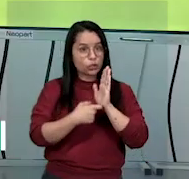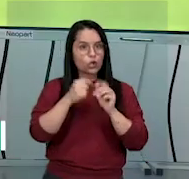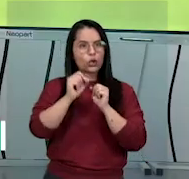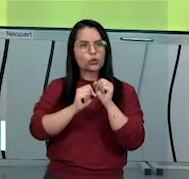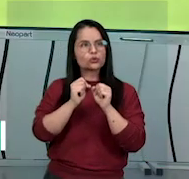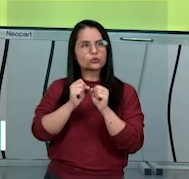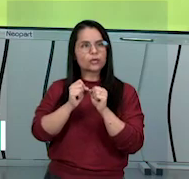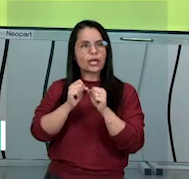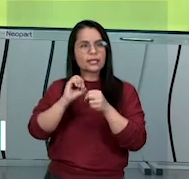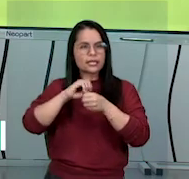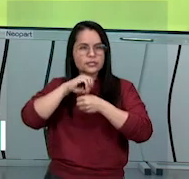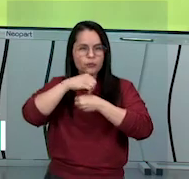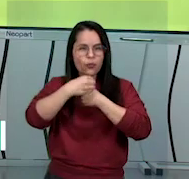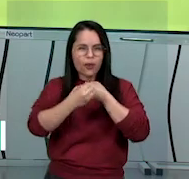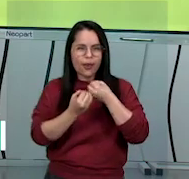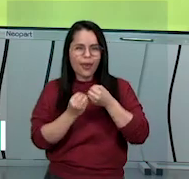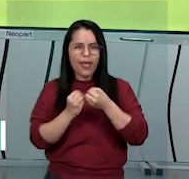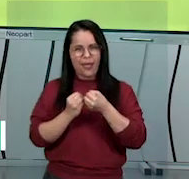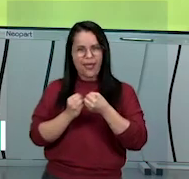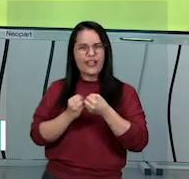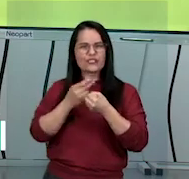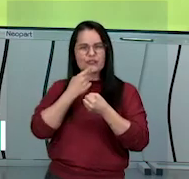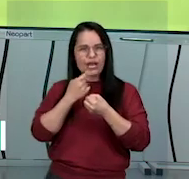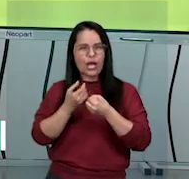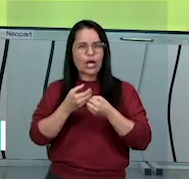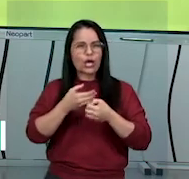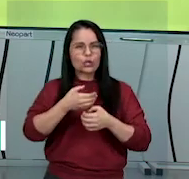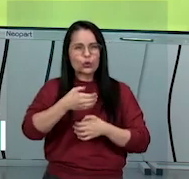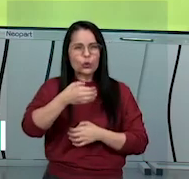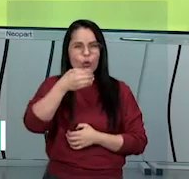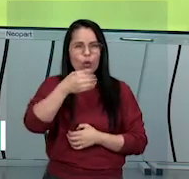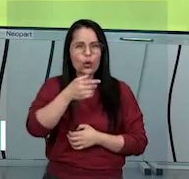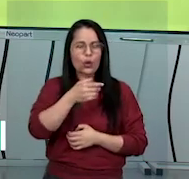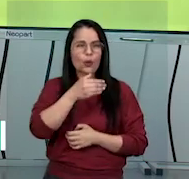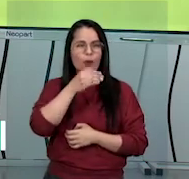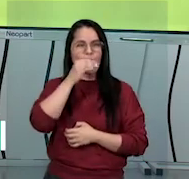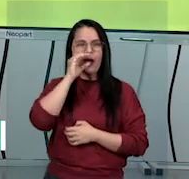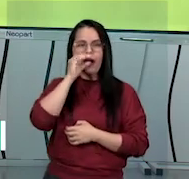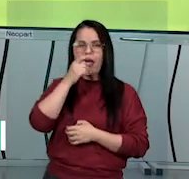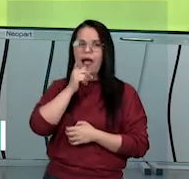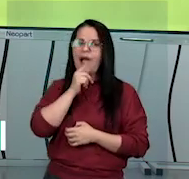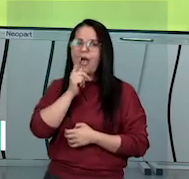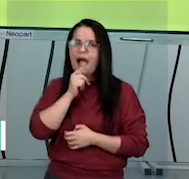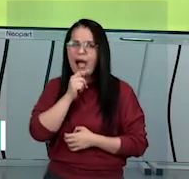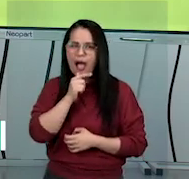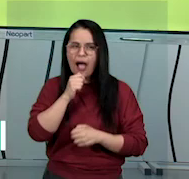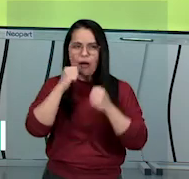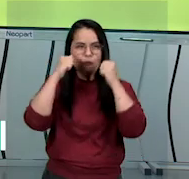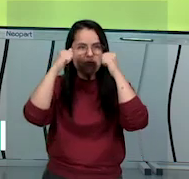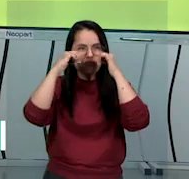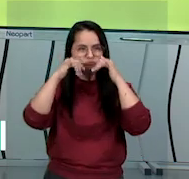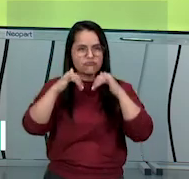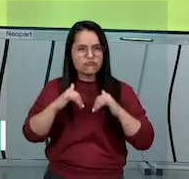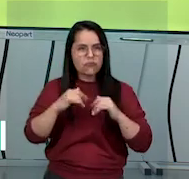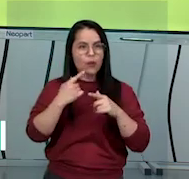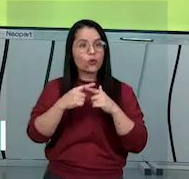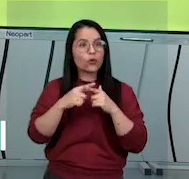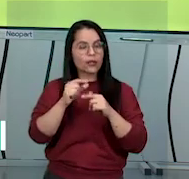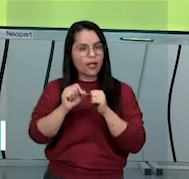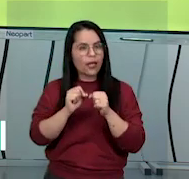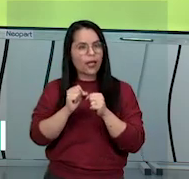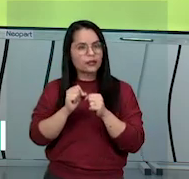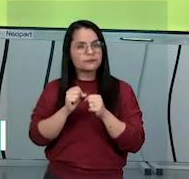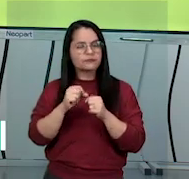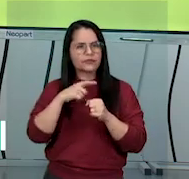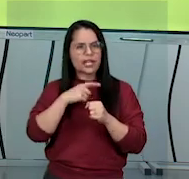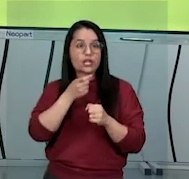as moléculas, né, sobre por que o copo fica embaçado, né, nós vamos ver agora mesmo, né, quando a água